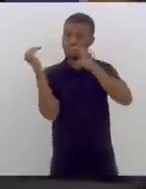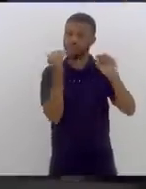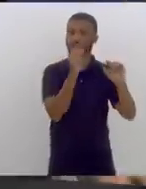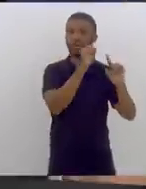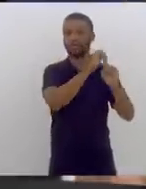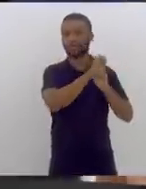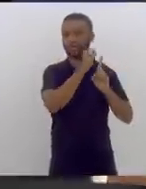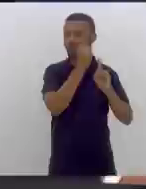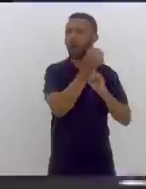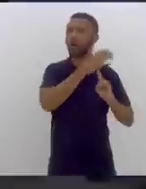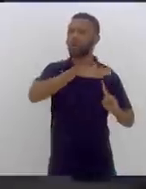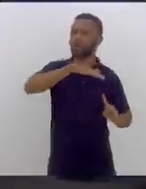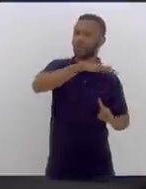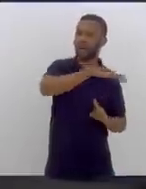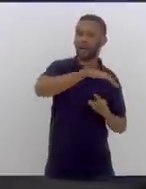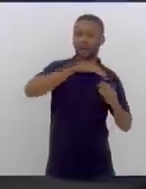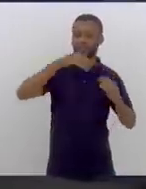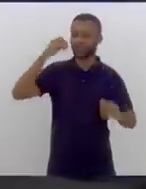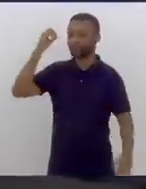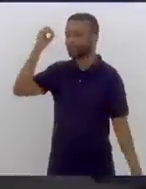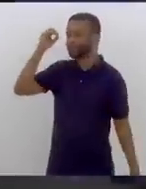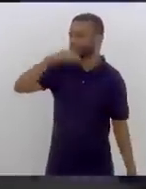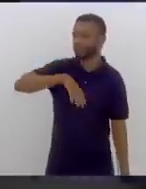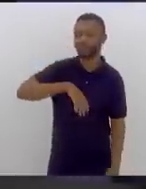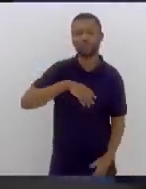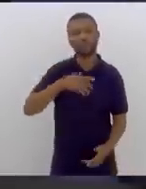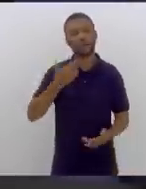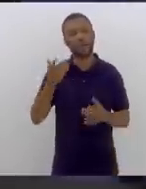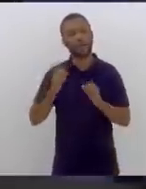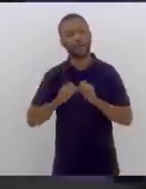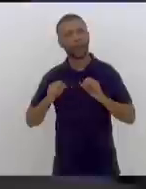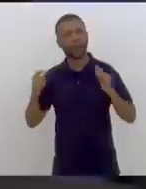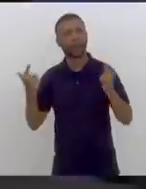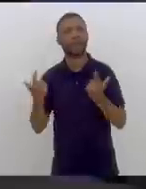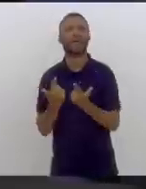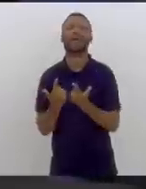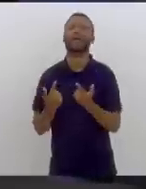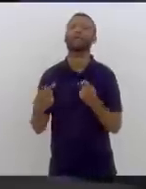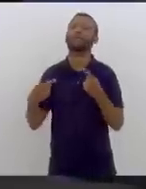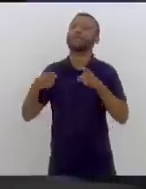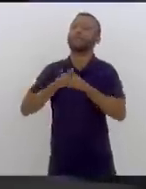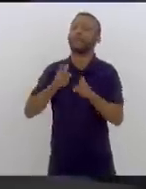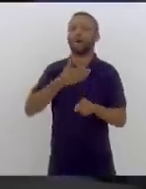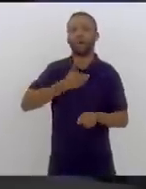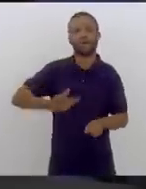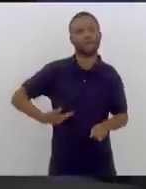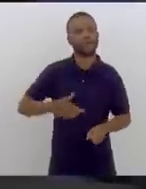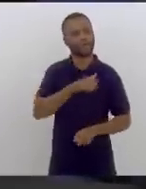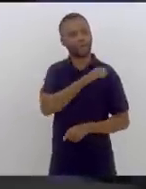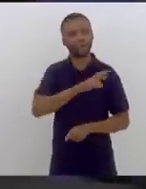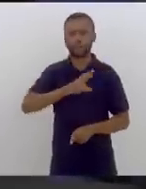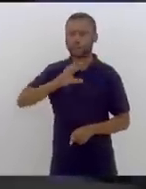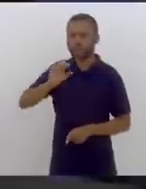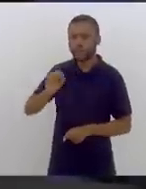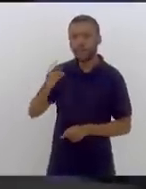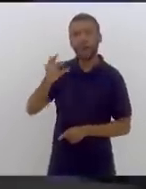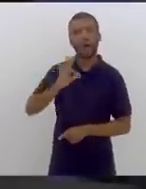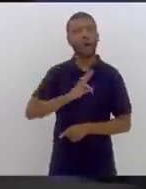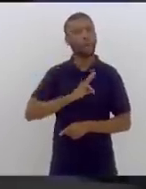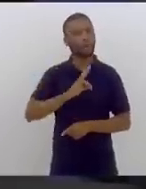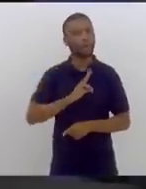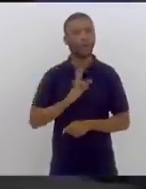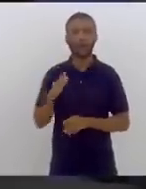um desrespeito Alegre um de respeito ao próprio Governo do Estado aos policiais